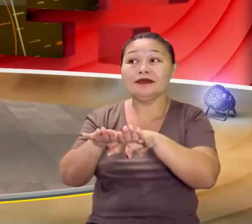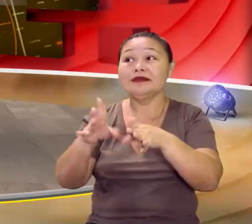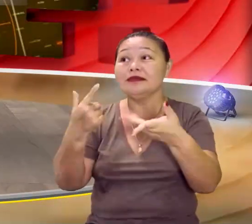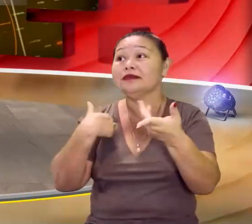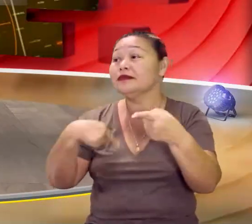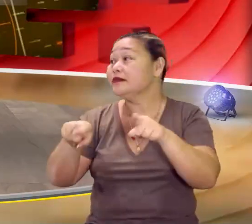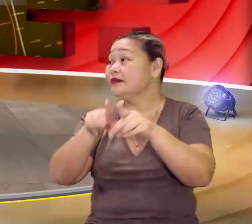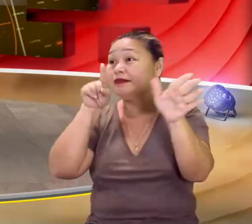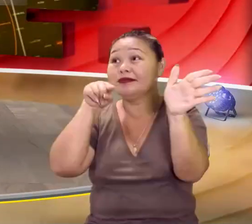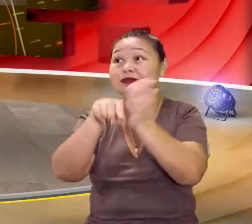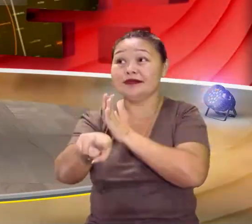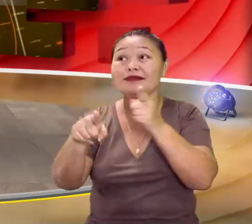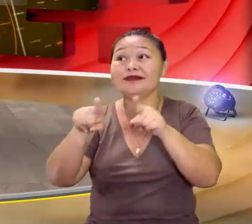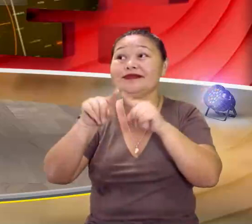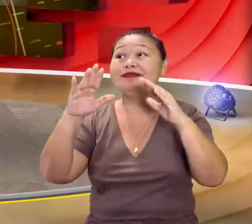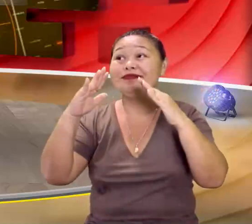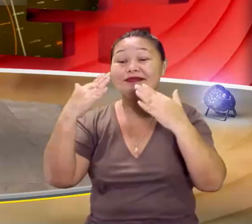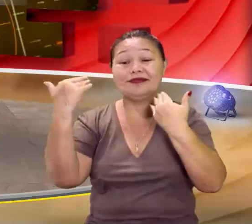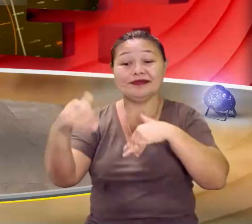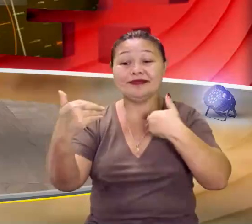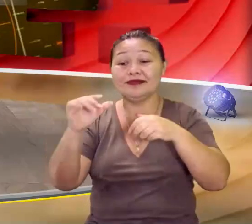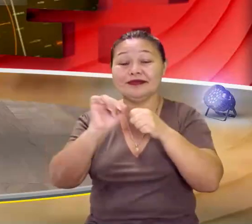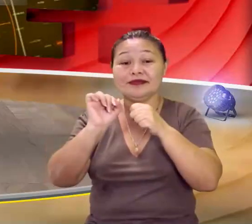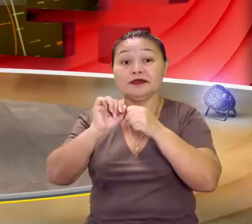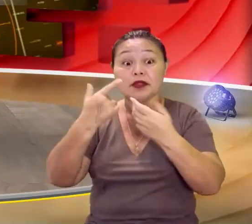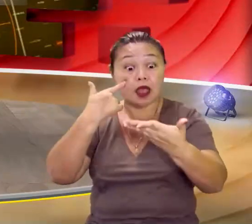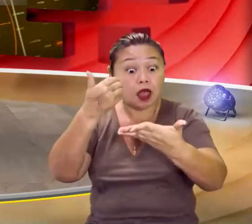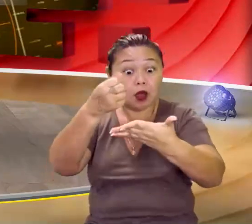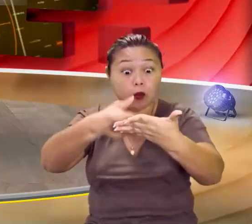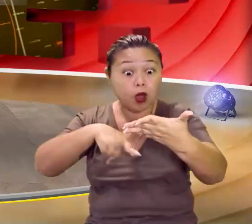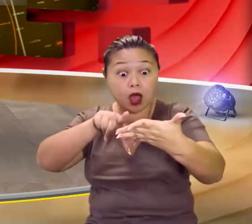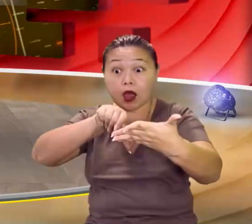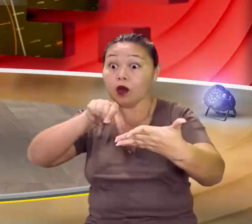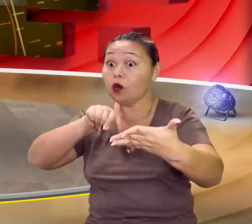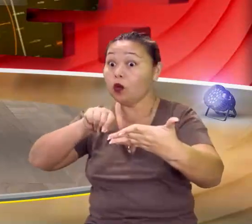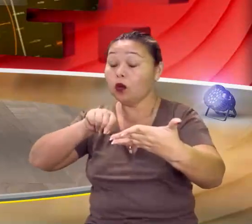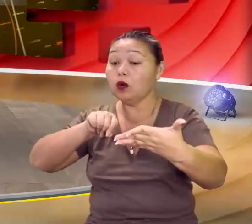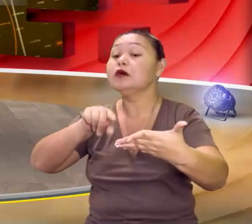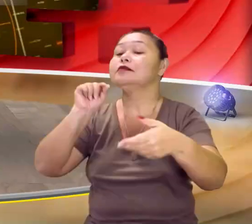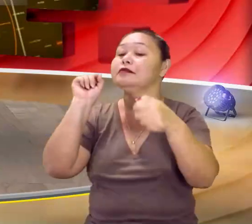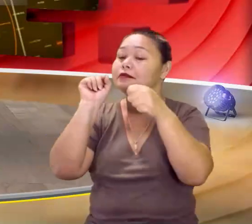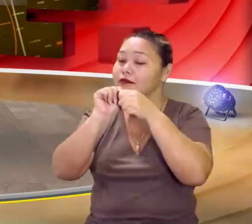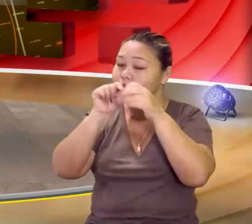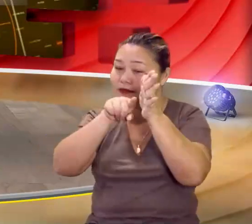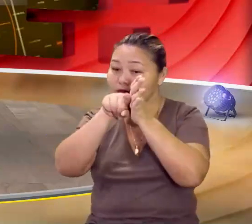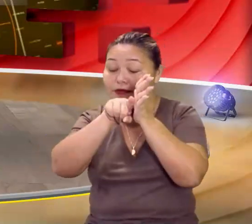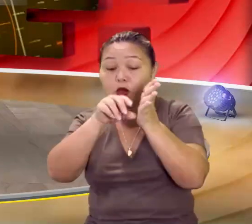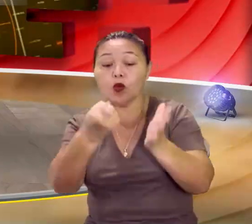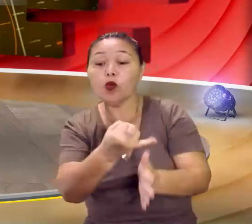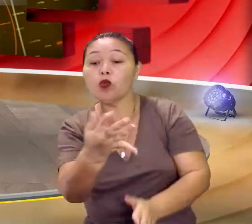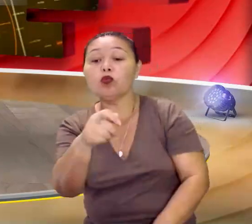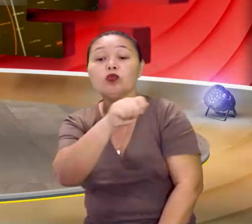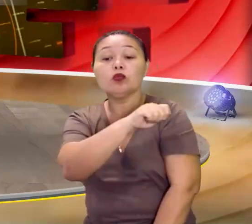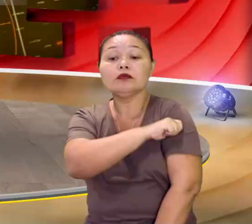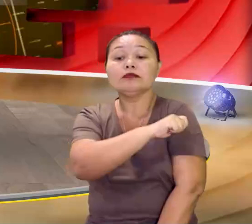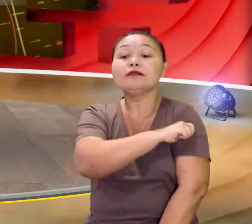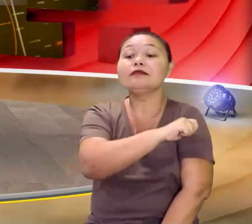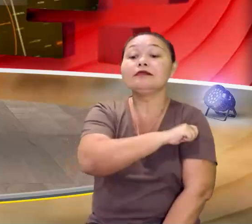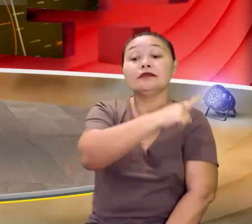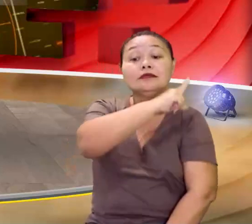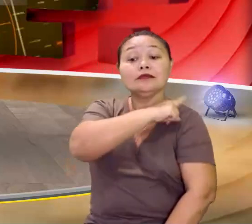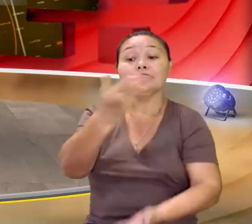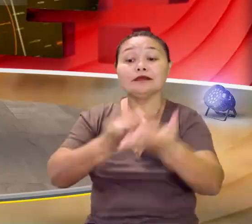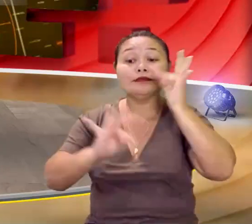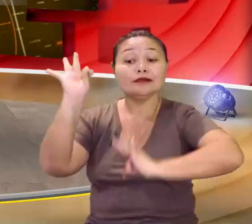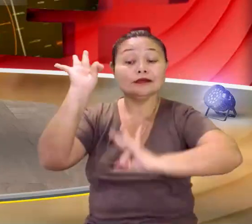questão de prova. Na escola, aí tá o nome da escola que foi sorteada lá, foi feita uma pesquisa com os alunos do primeiro ano da